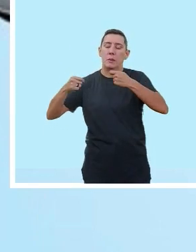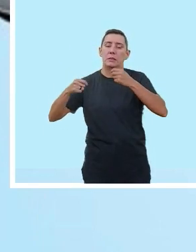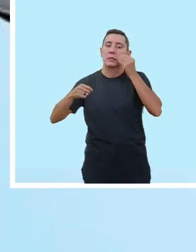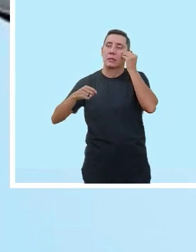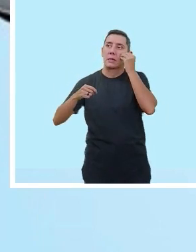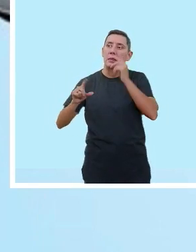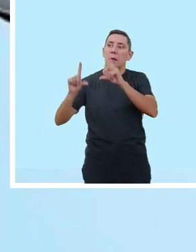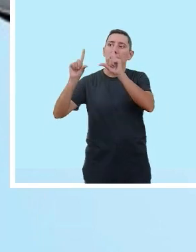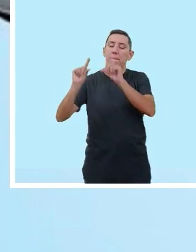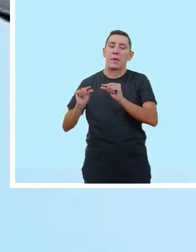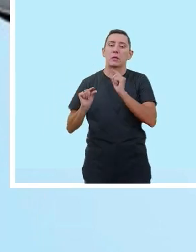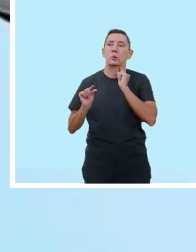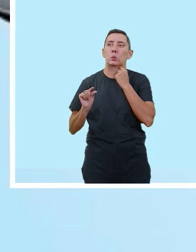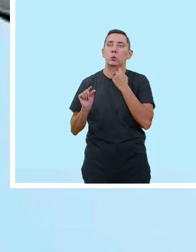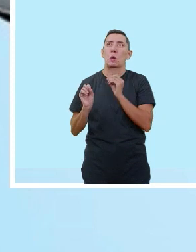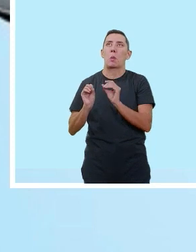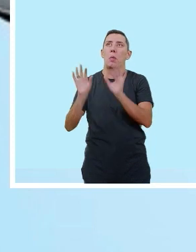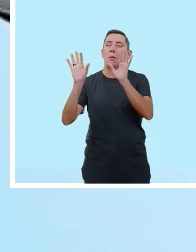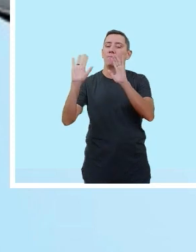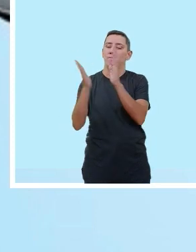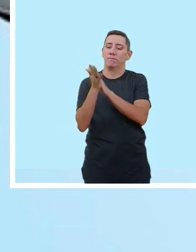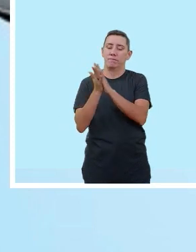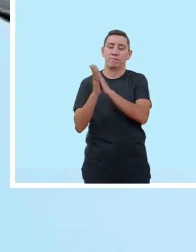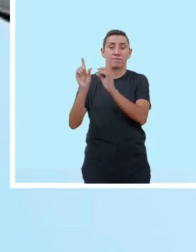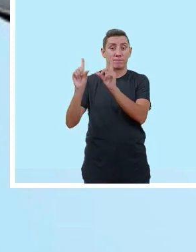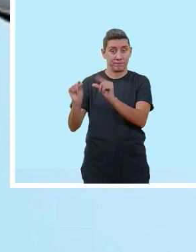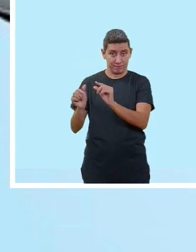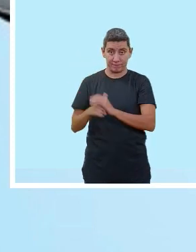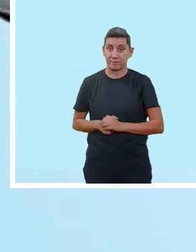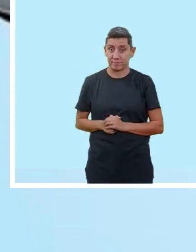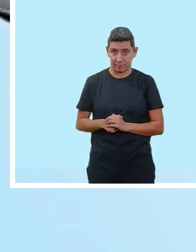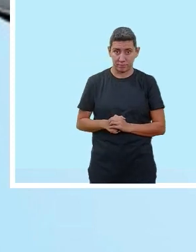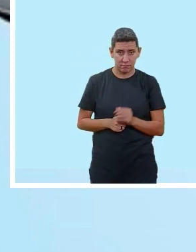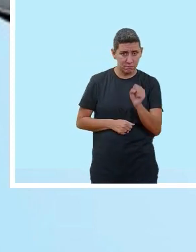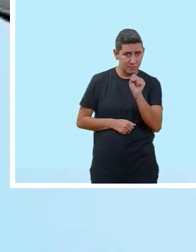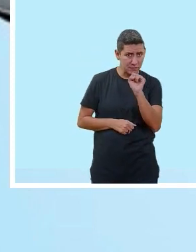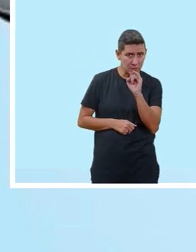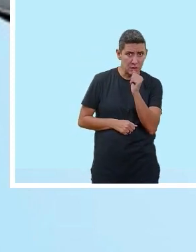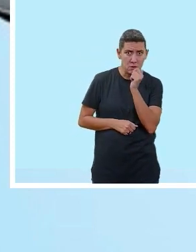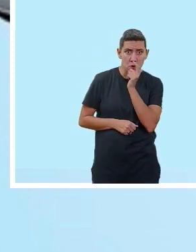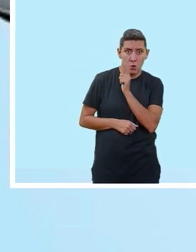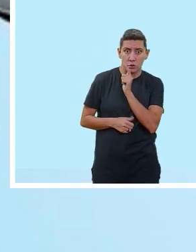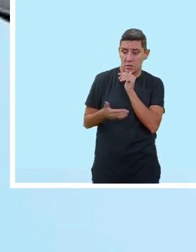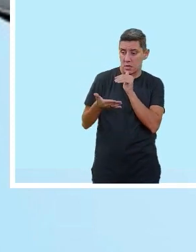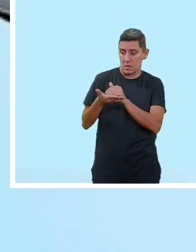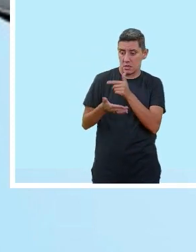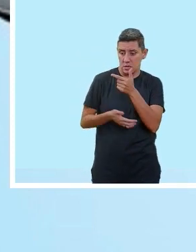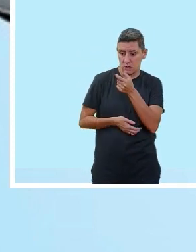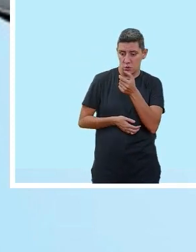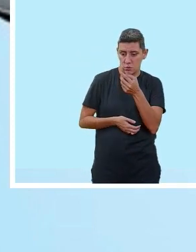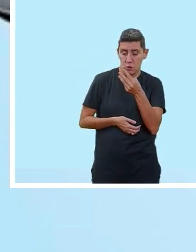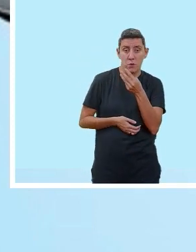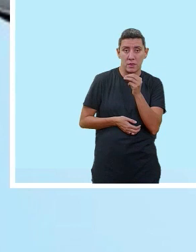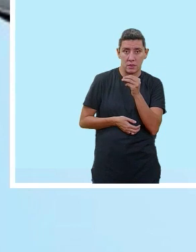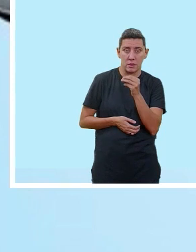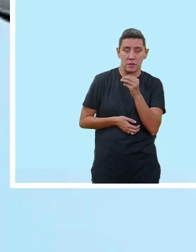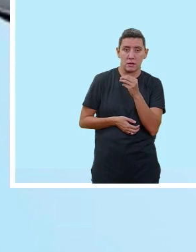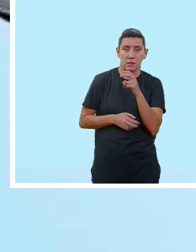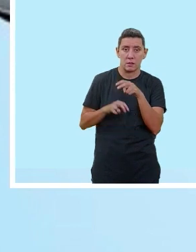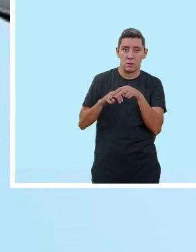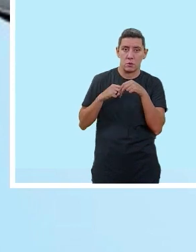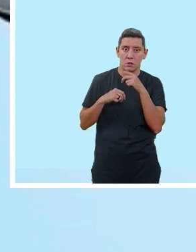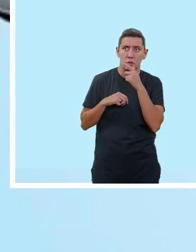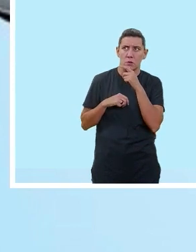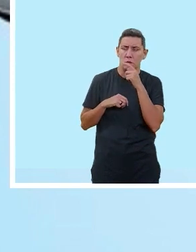tenha neutralidade de emissão de carbono, né? Se isso acontecer até o ano de 2030, em função da reposição desses edifícios,